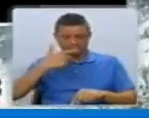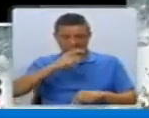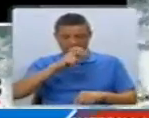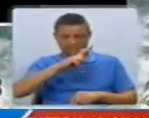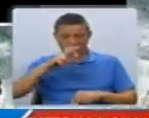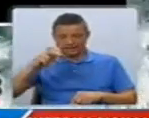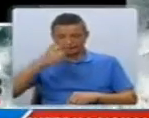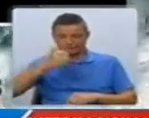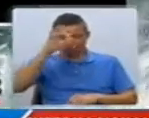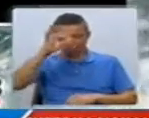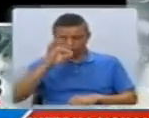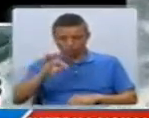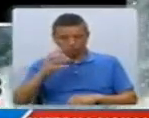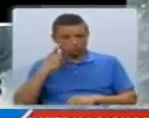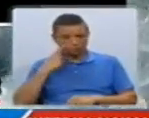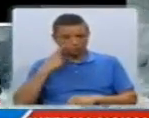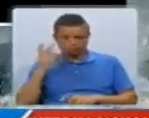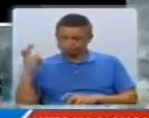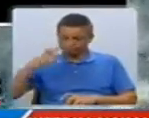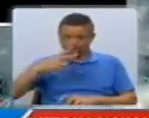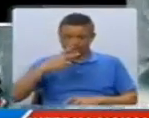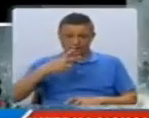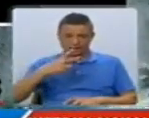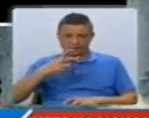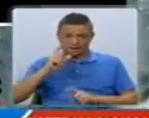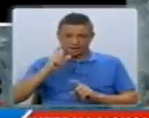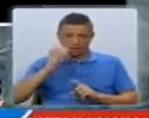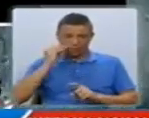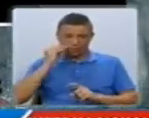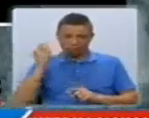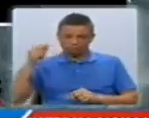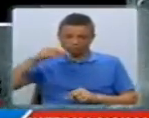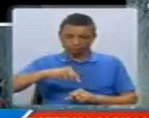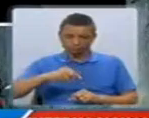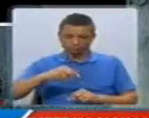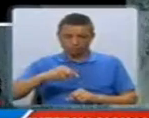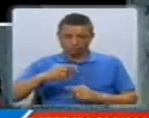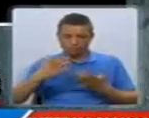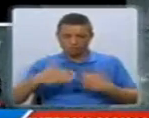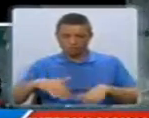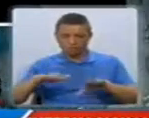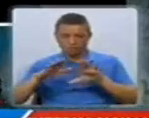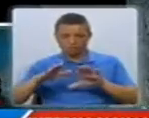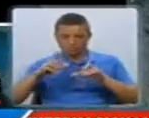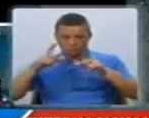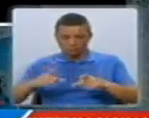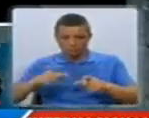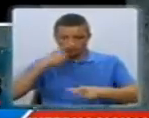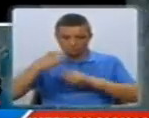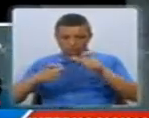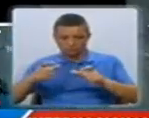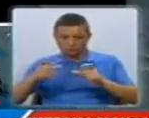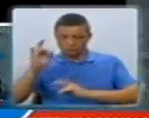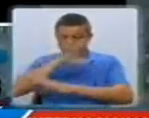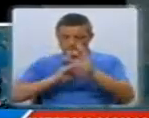Cerca de 5% dos meteoritos que conhecemos vieram de Vesta. Eu já explico como é que eles vieram cá parar. Ora, e quando estes cientistas europeus e